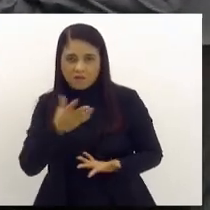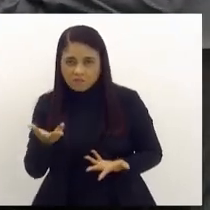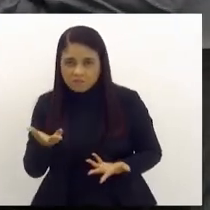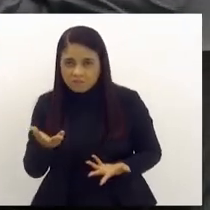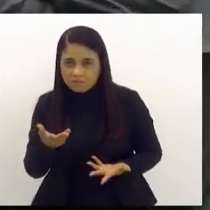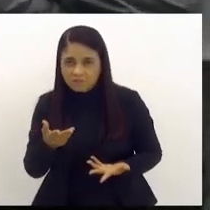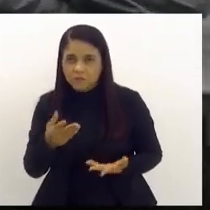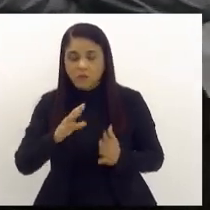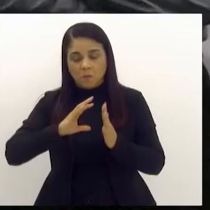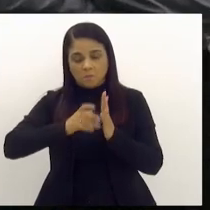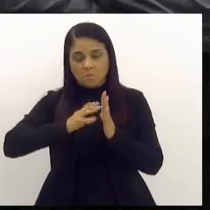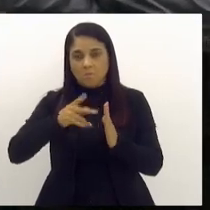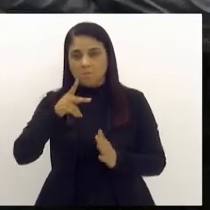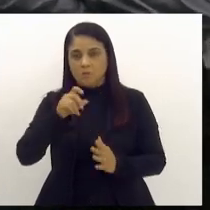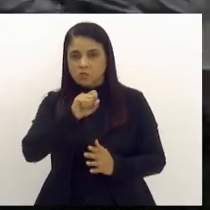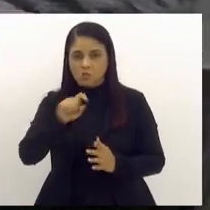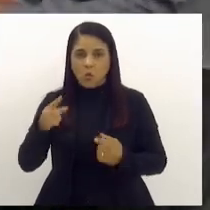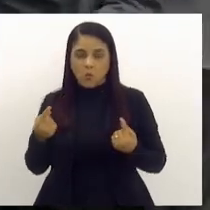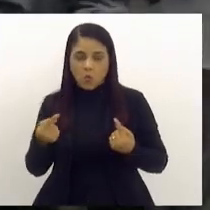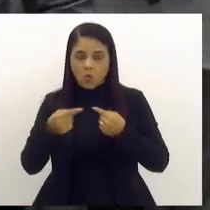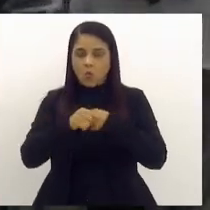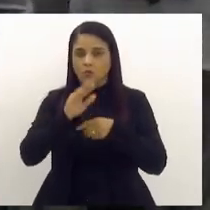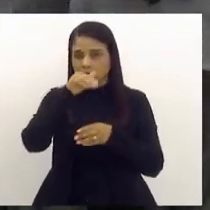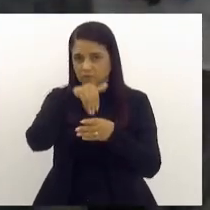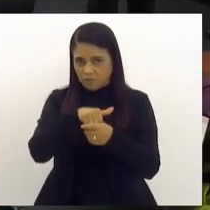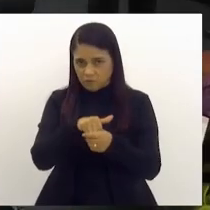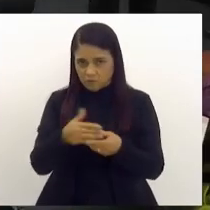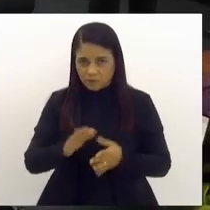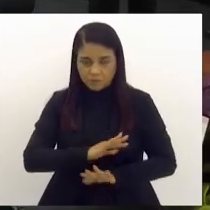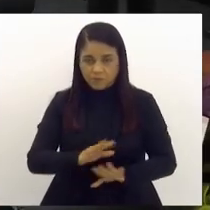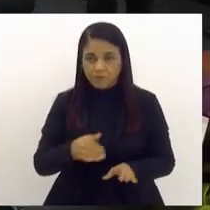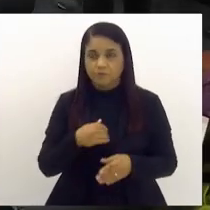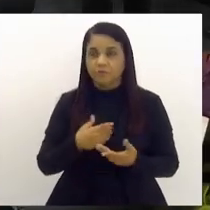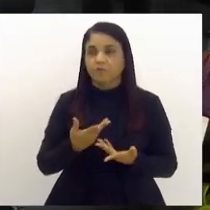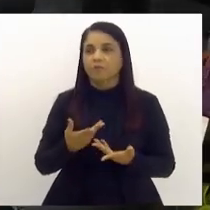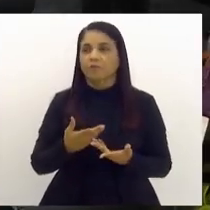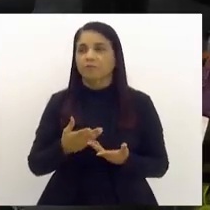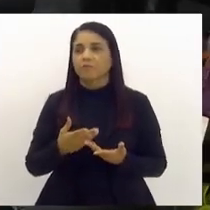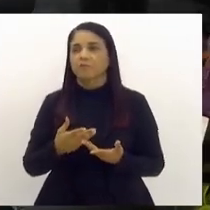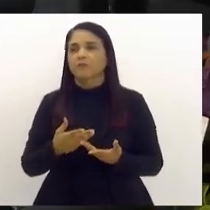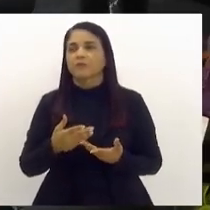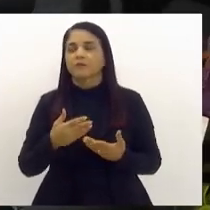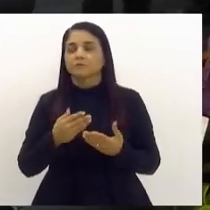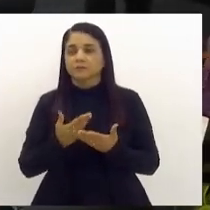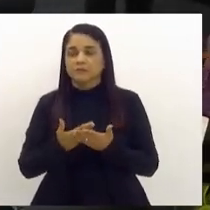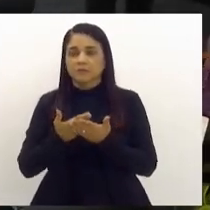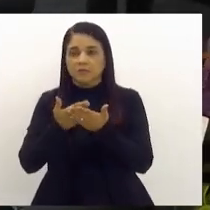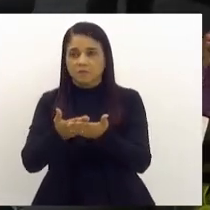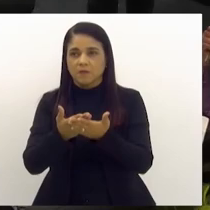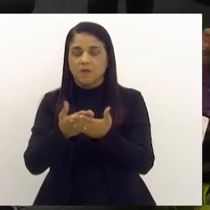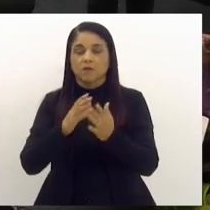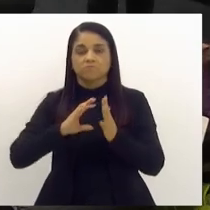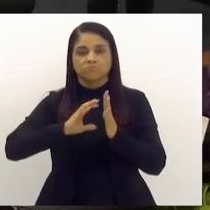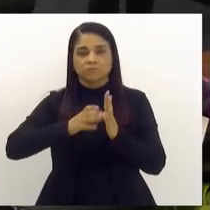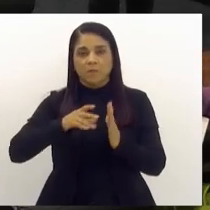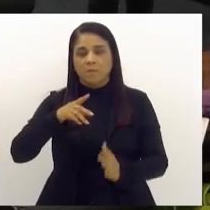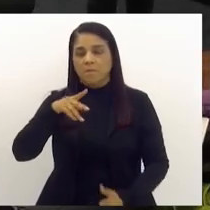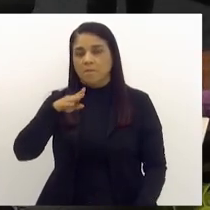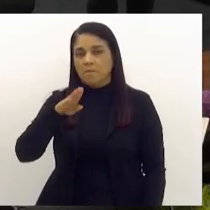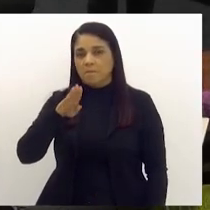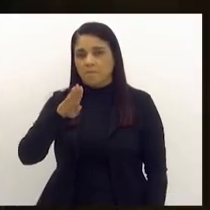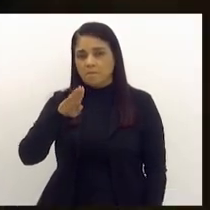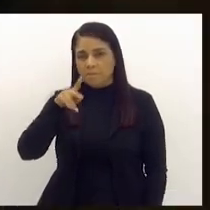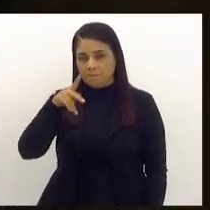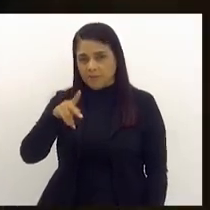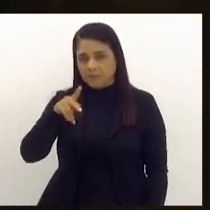isso, a bancada do PSOL vota contra. Para encaminhar, presidente, a bancada do PCdoB, em virtude